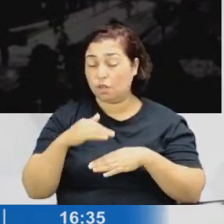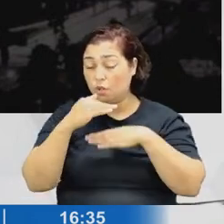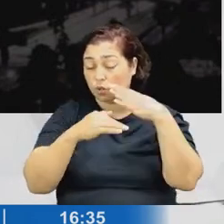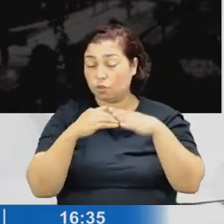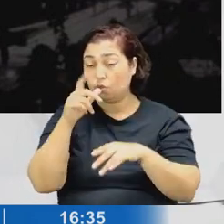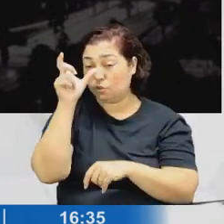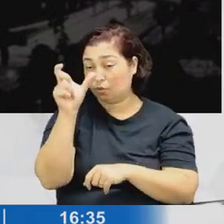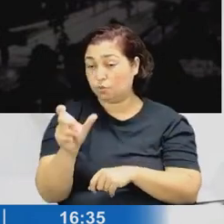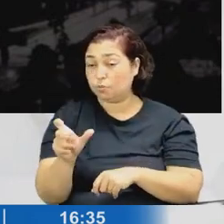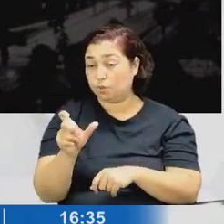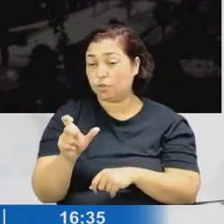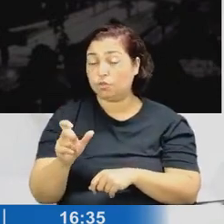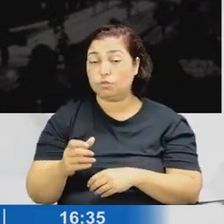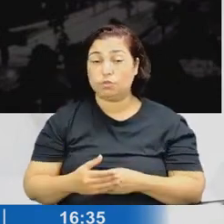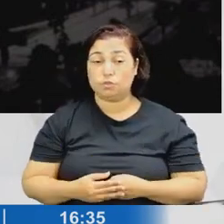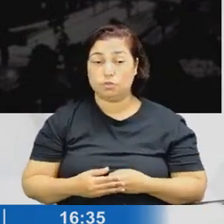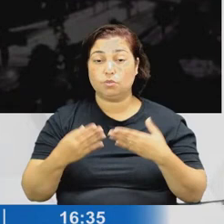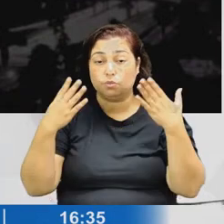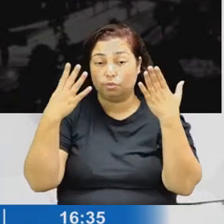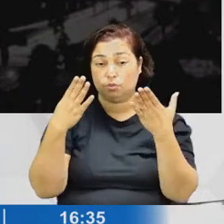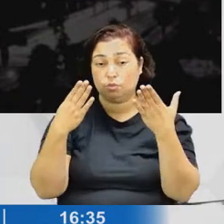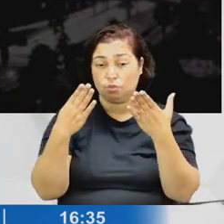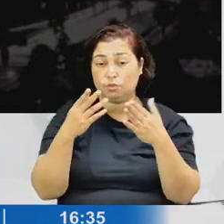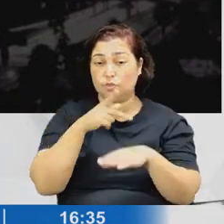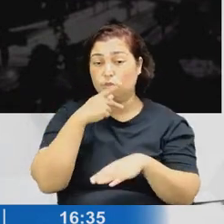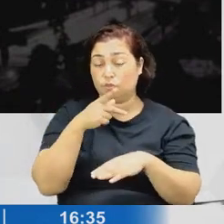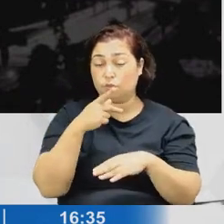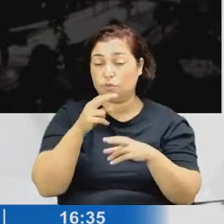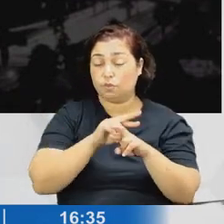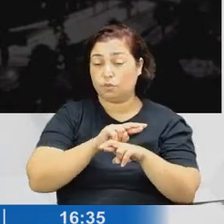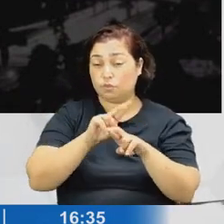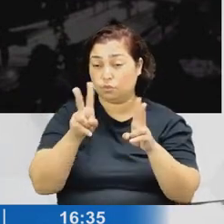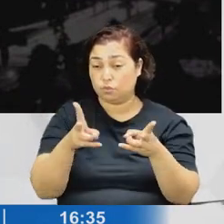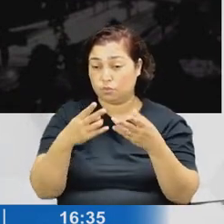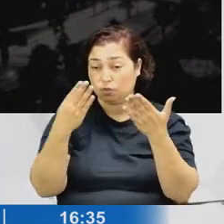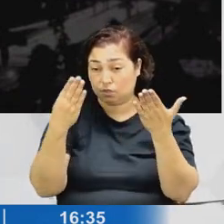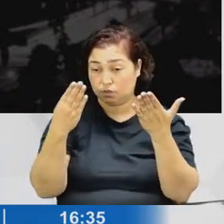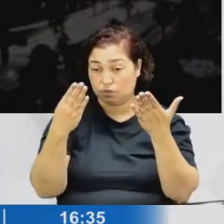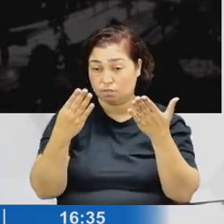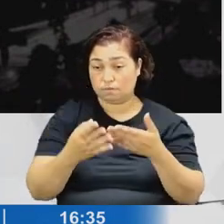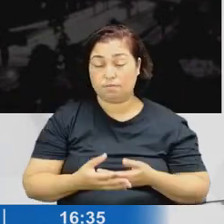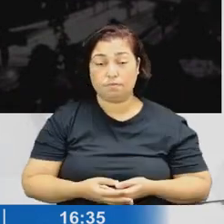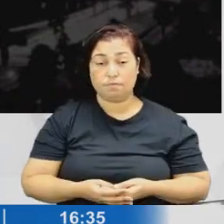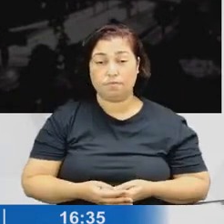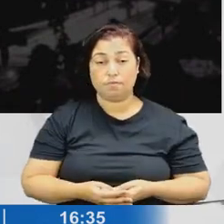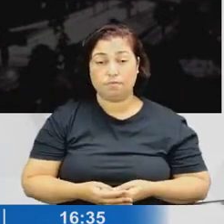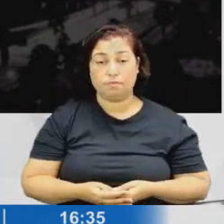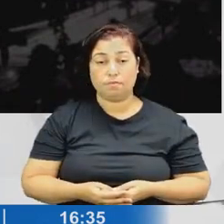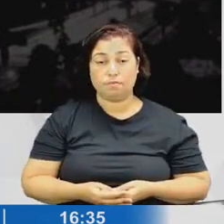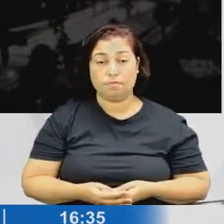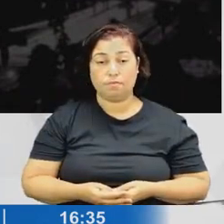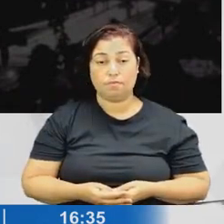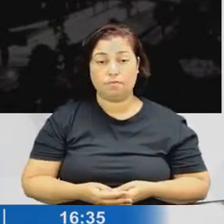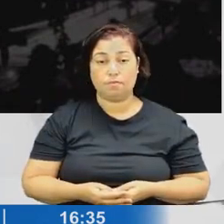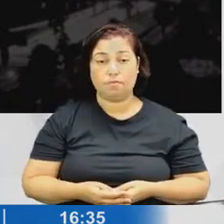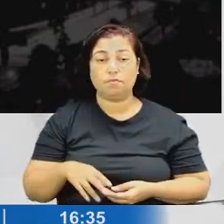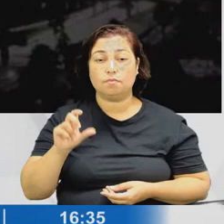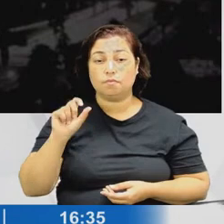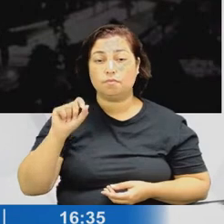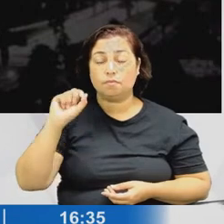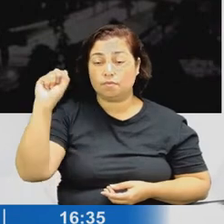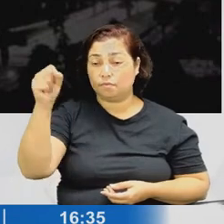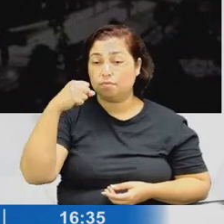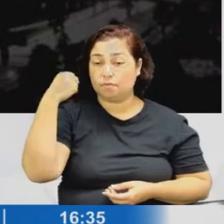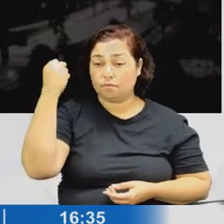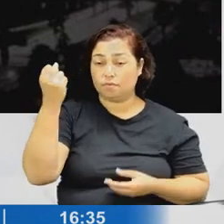porque os arquétipos e os perfis eles falam de maneira diferente passa essa percepção tá então assim ó quem é mais herói Charme